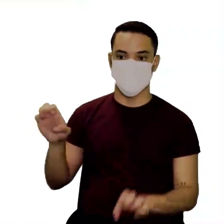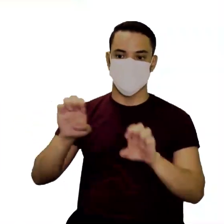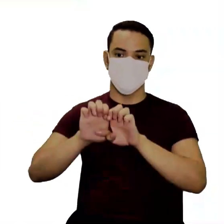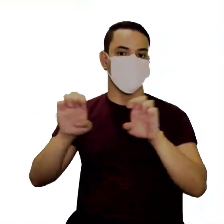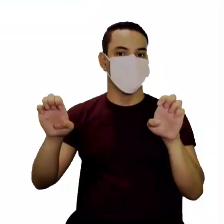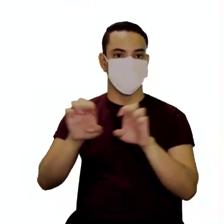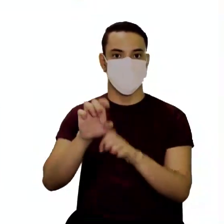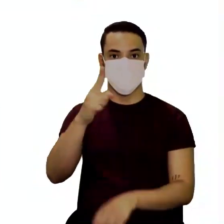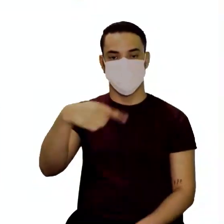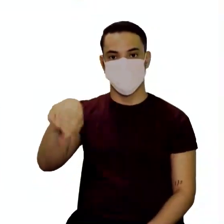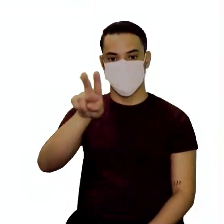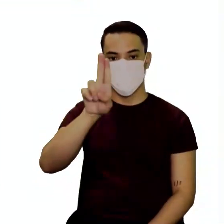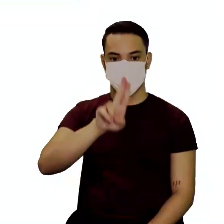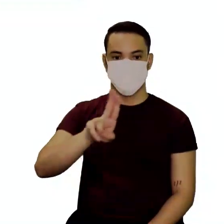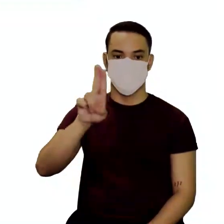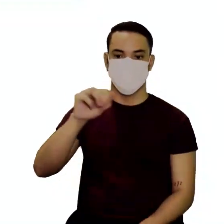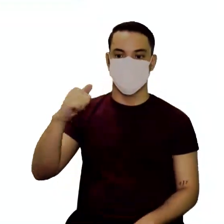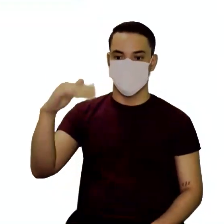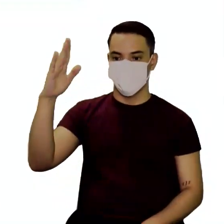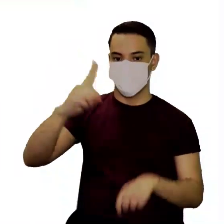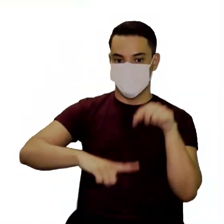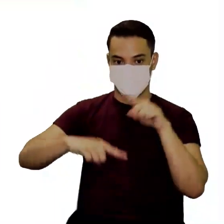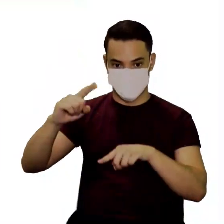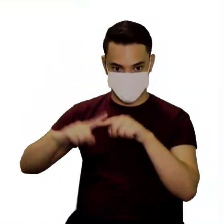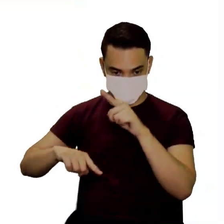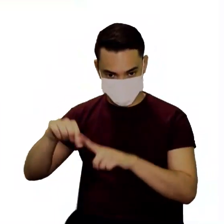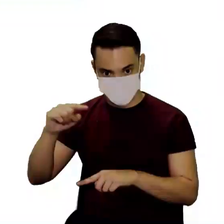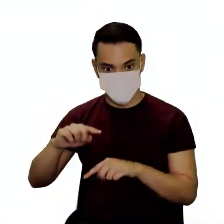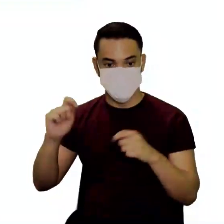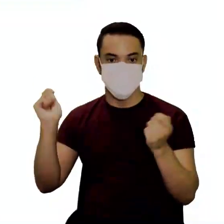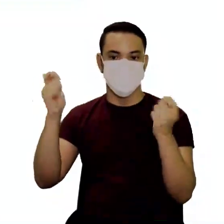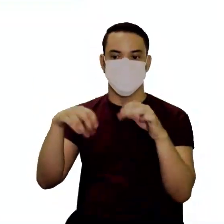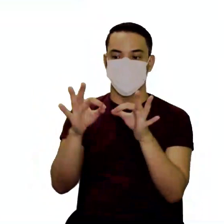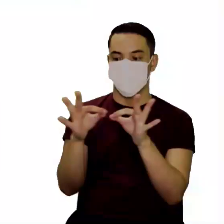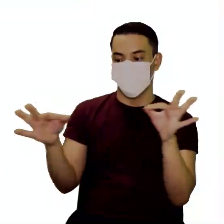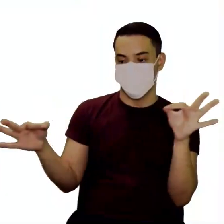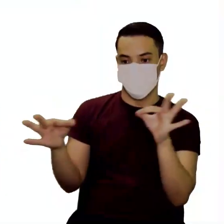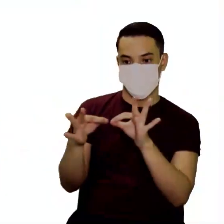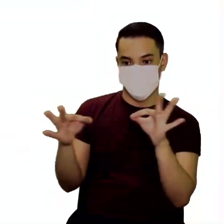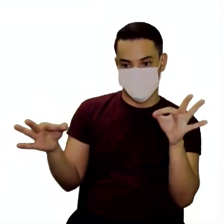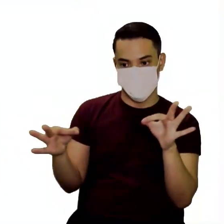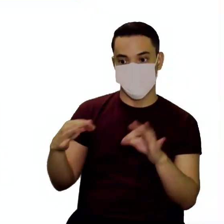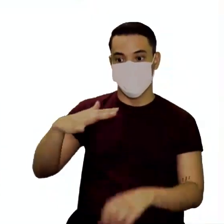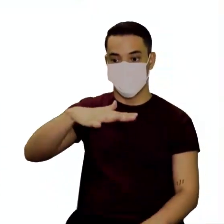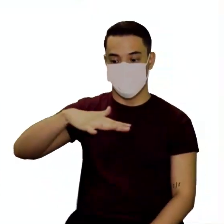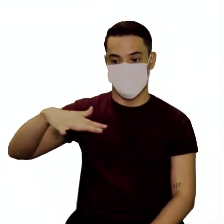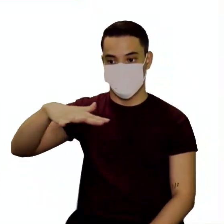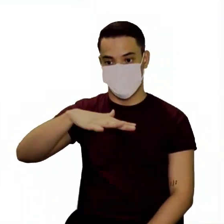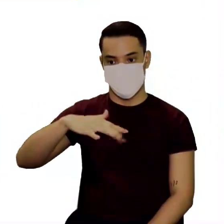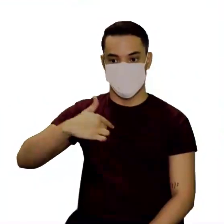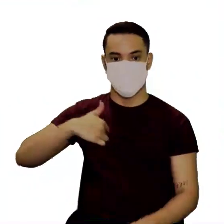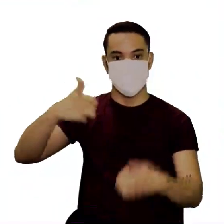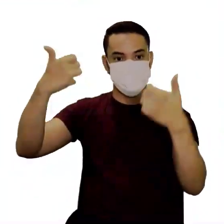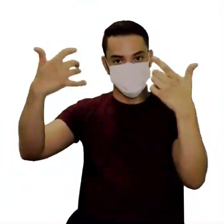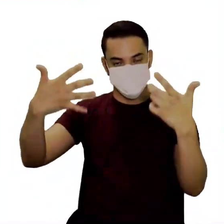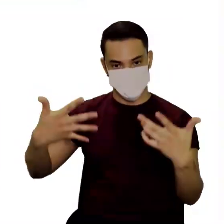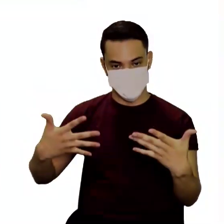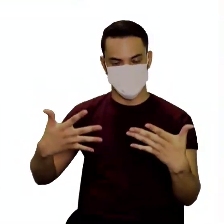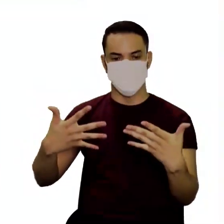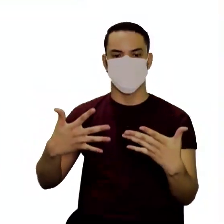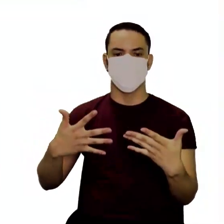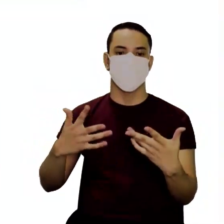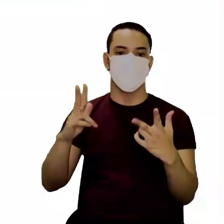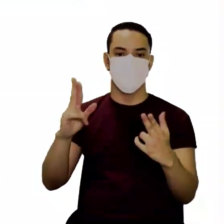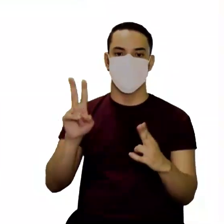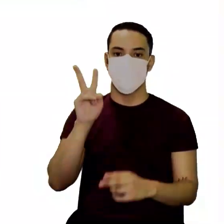você trabalha materiais considerando o comprimento, a área que eu falei, né? Como se você estivesse olhando ali o